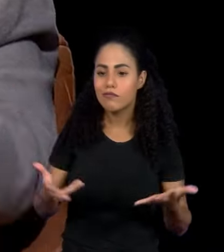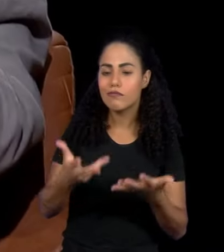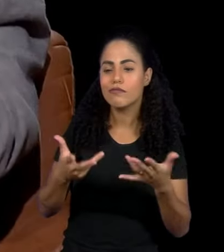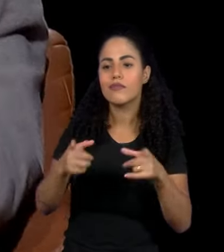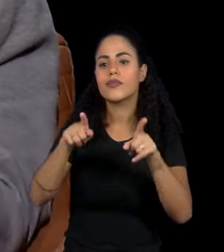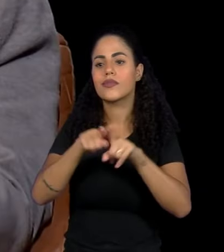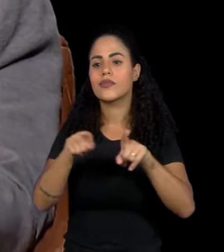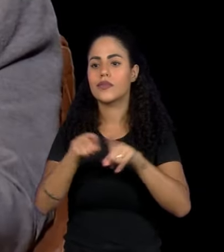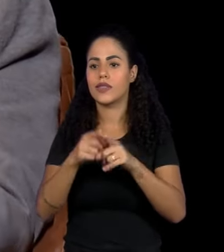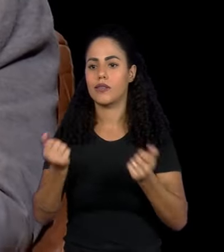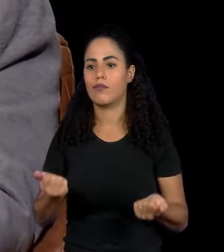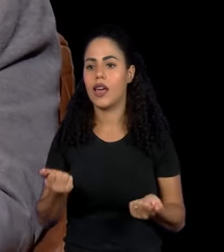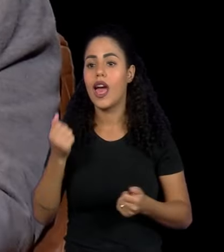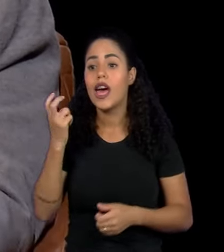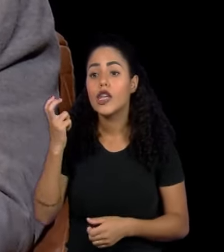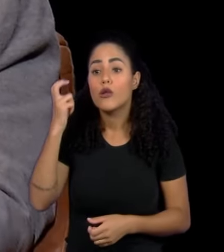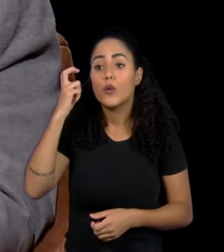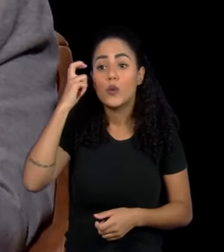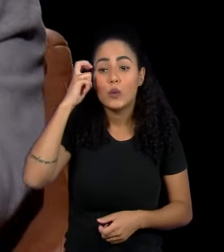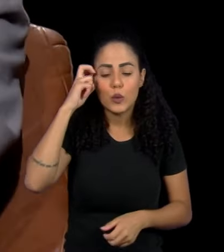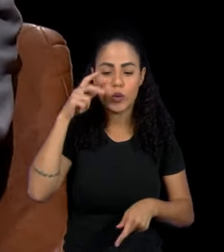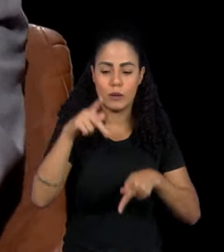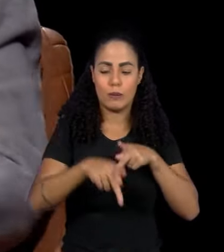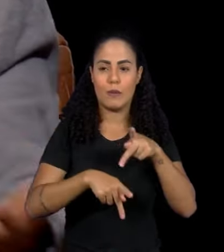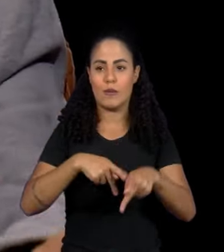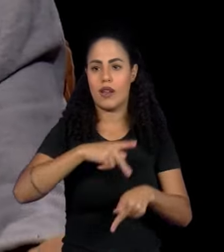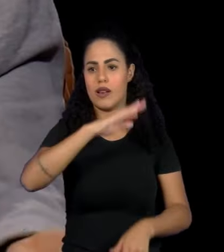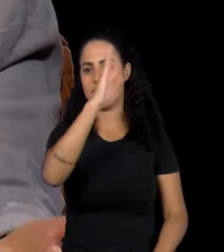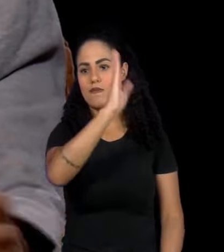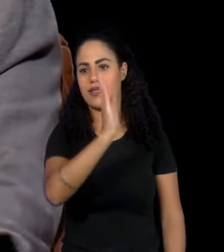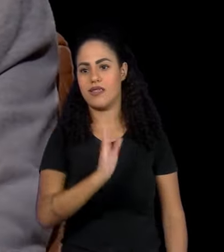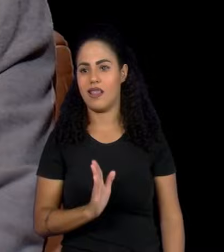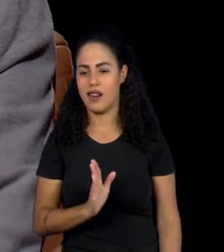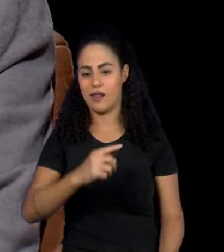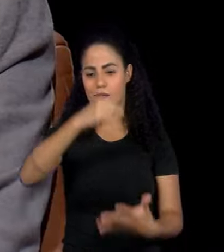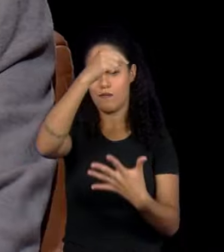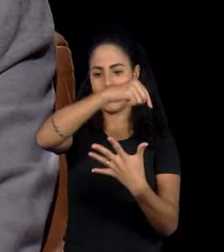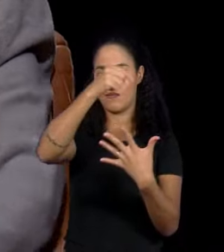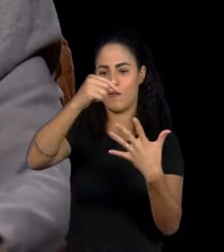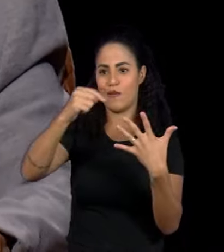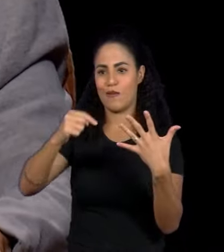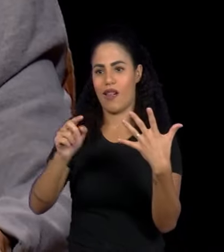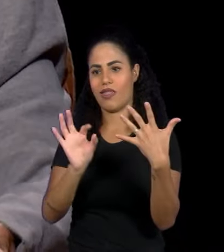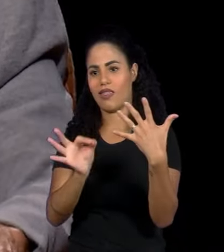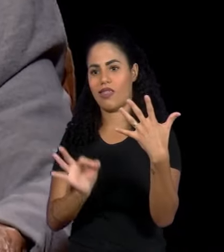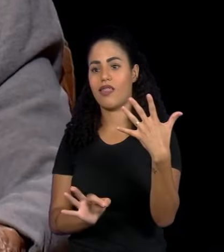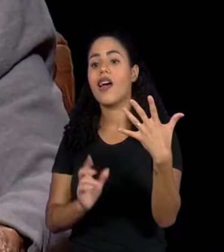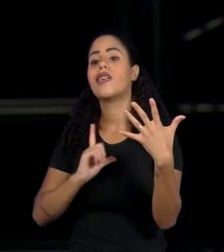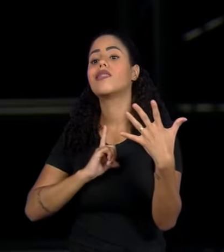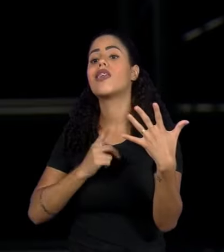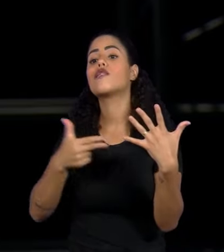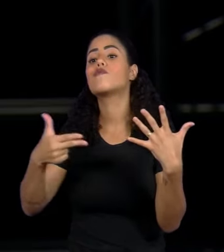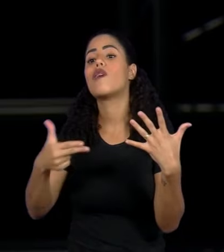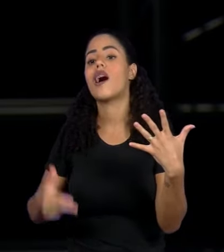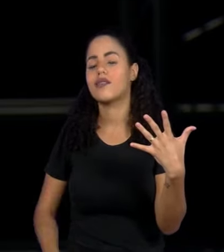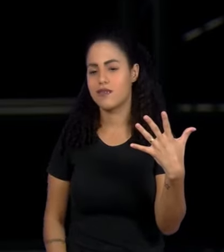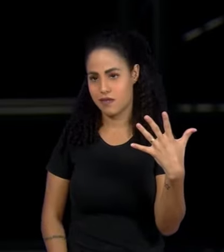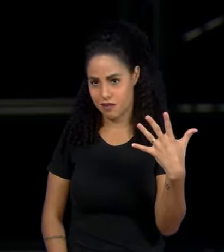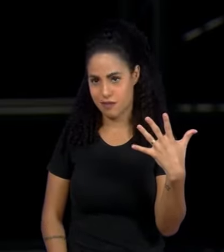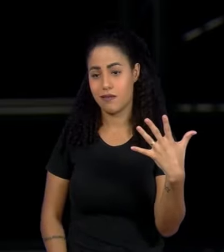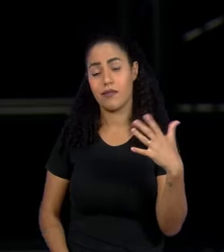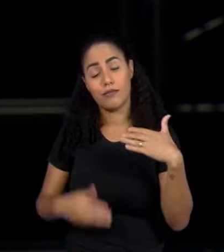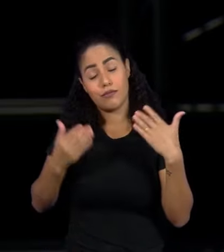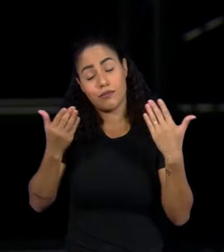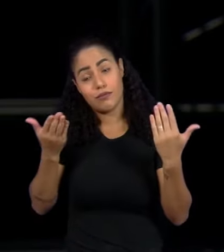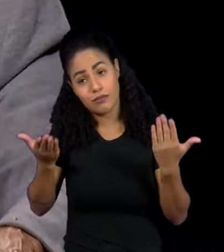a presença da cultura brasileira no seu todo, que é muito rica e que, infelizmente, né, se a gente não tiver cuidado, ela vai cada vez indo para